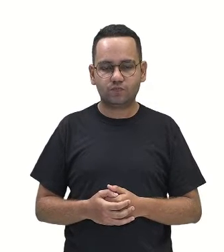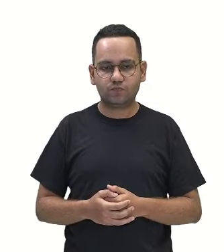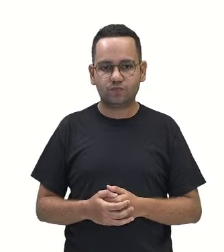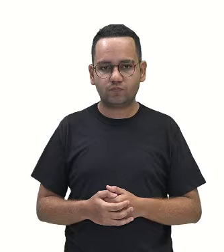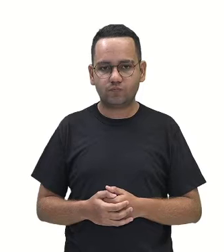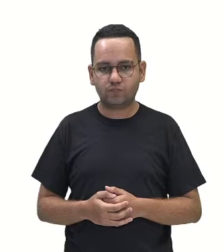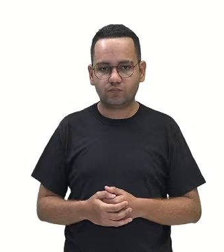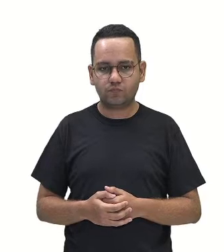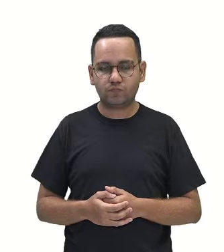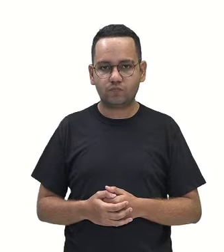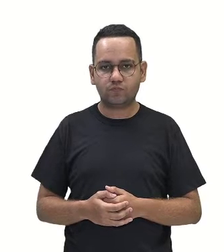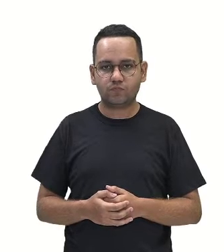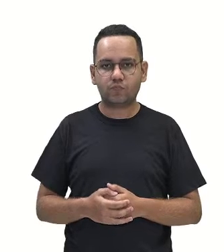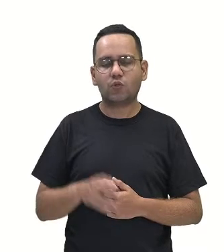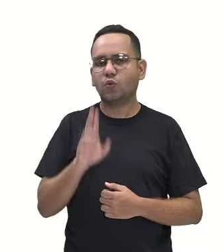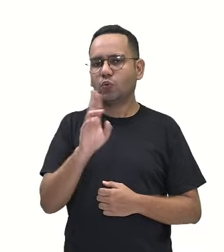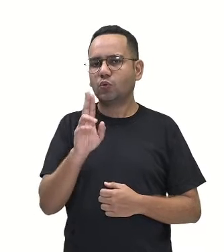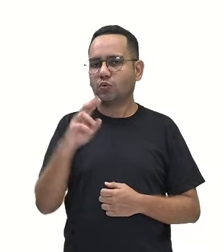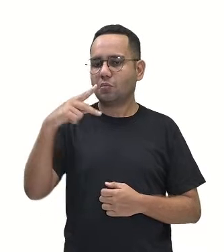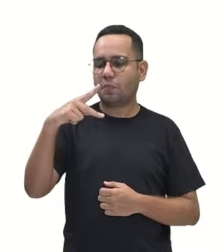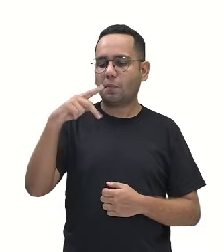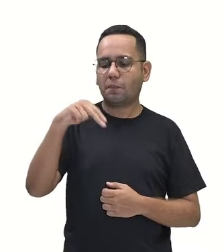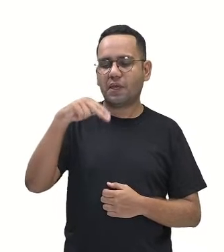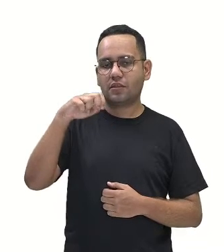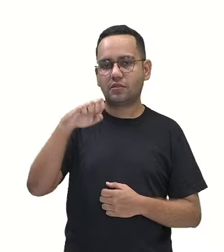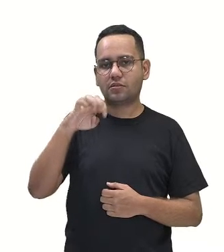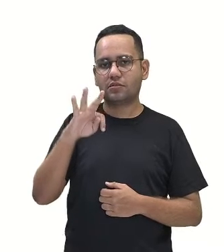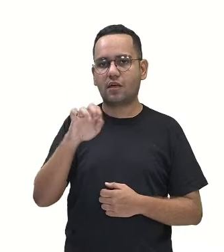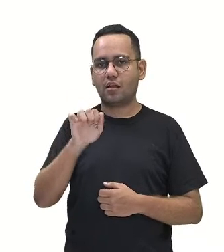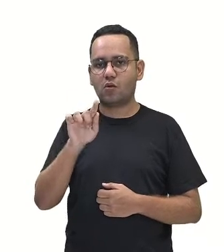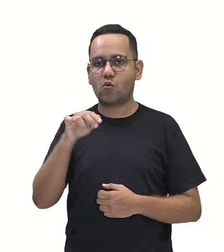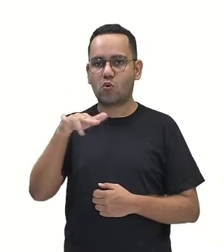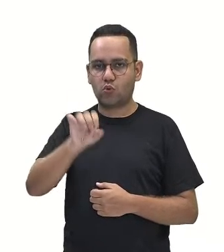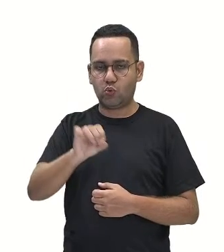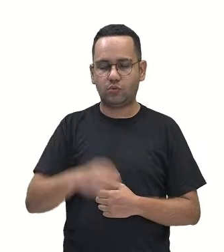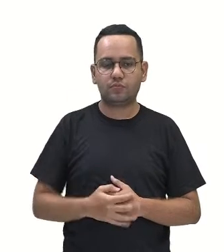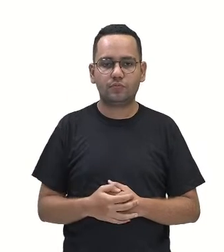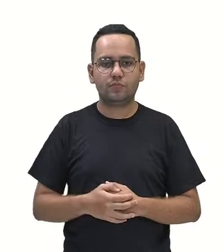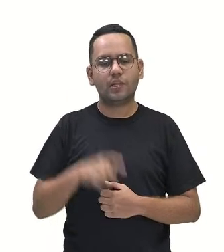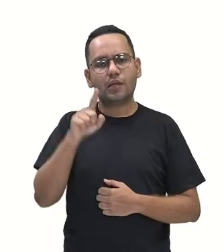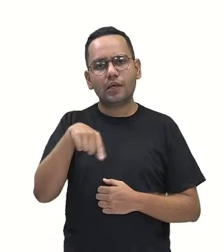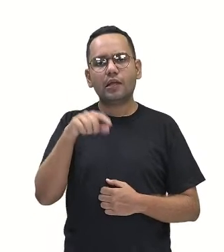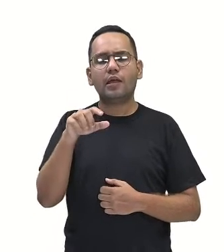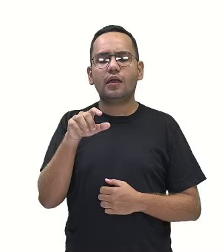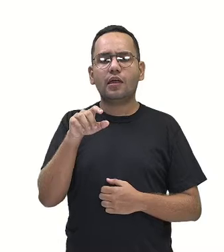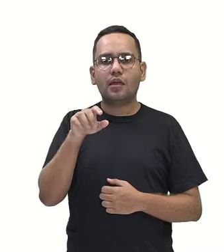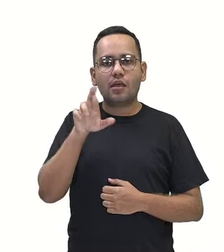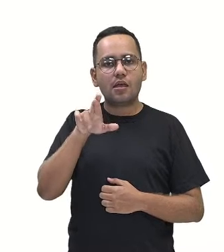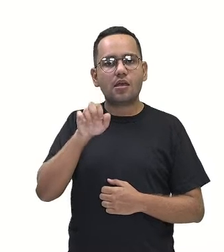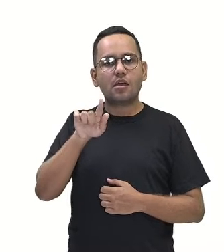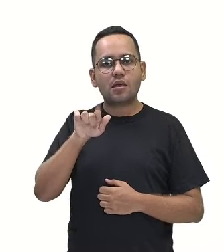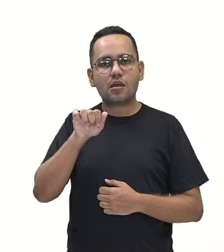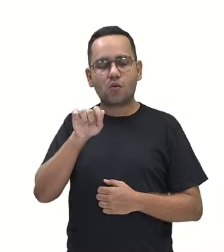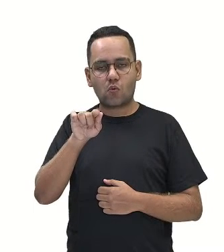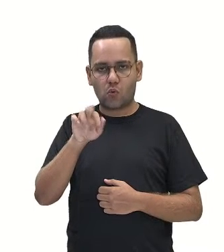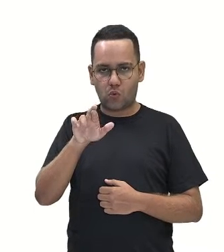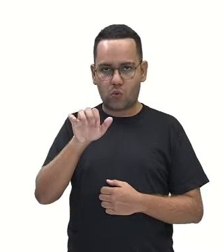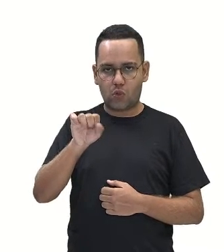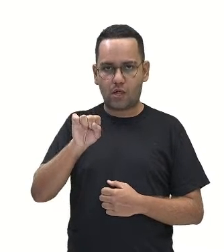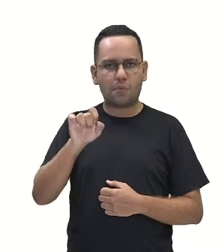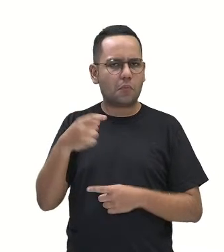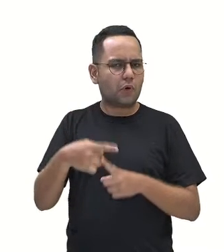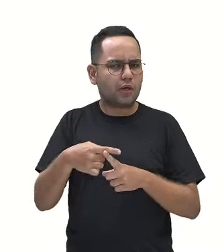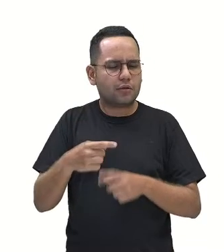desse polígono é um pentágono. Ele é um polígono regular, por quê? Porque os